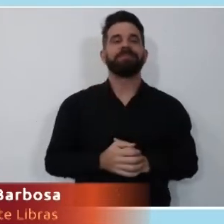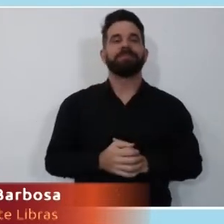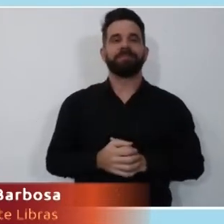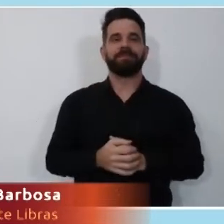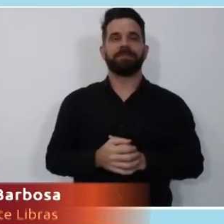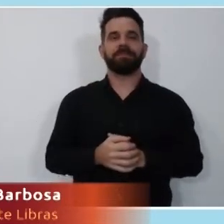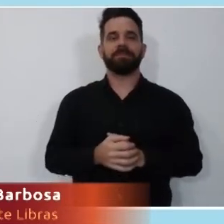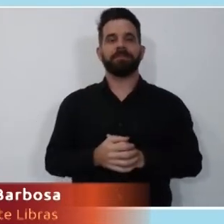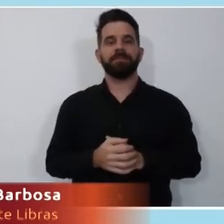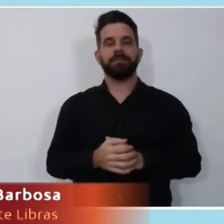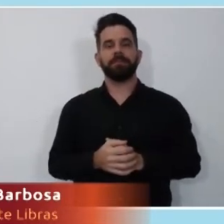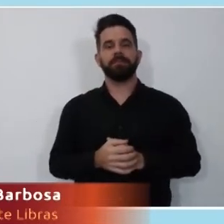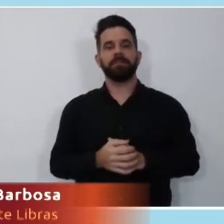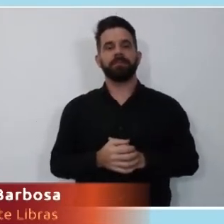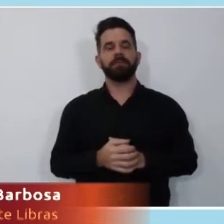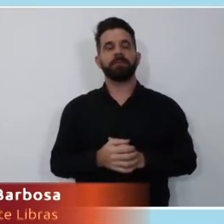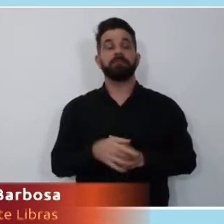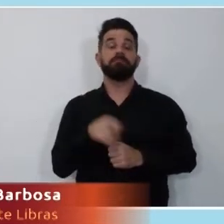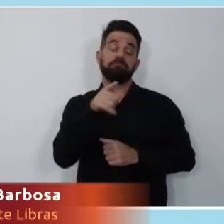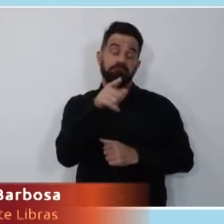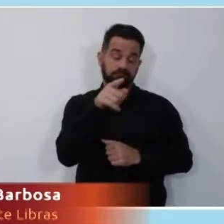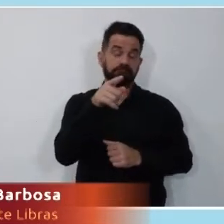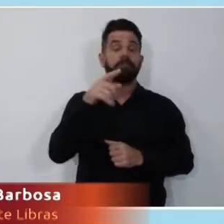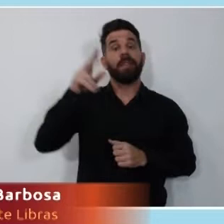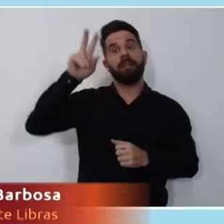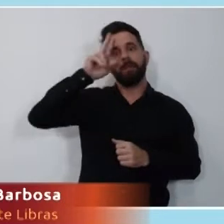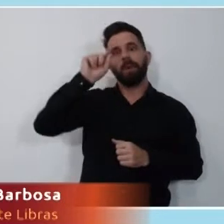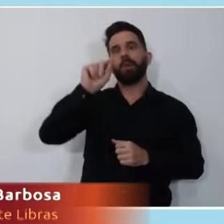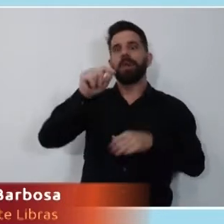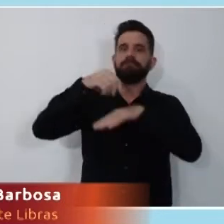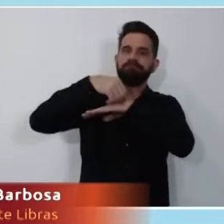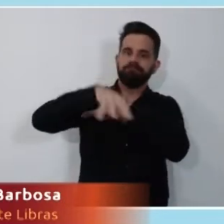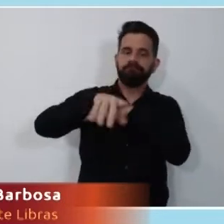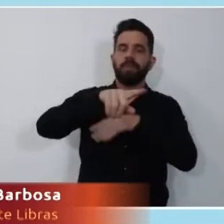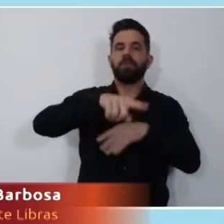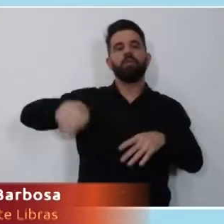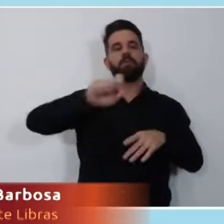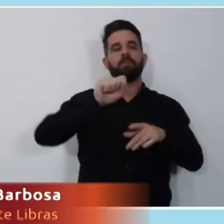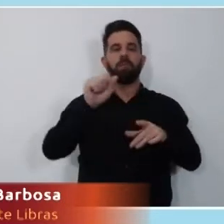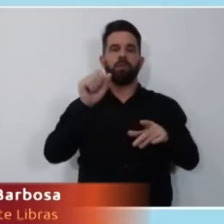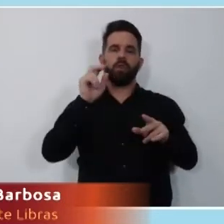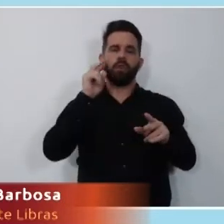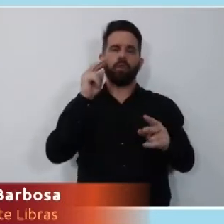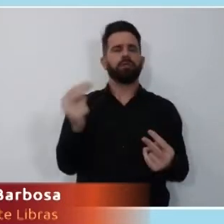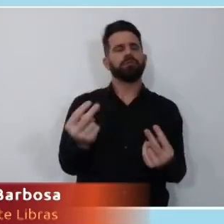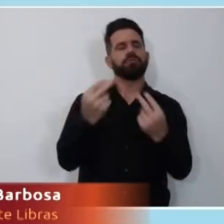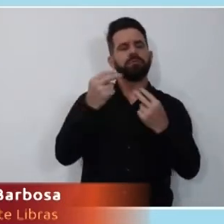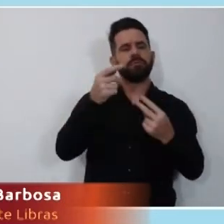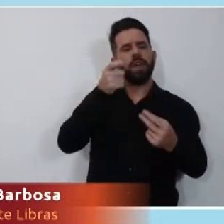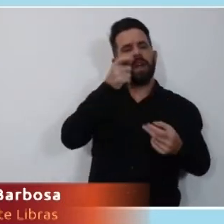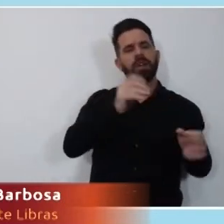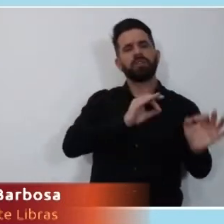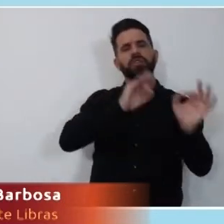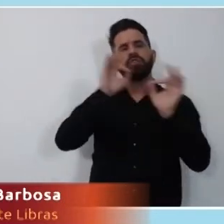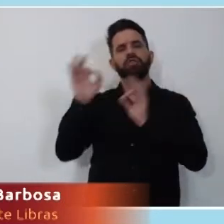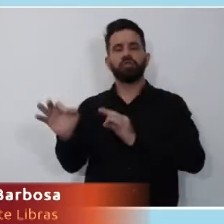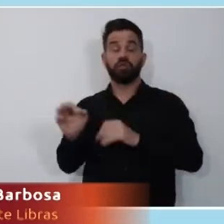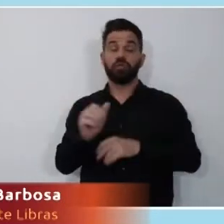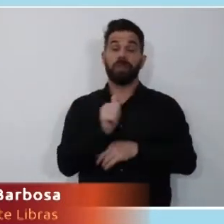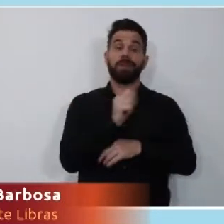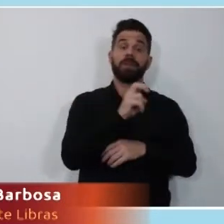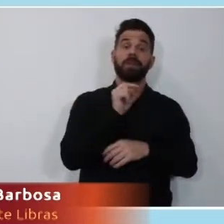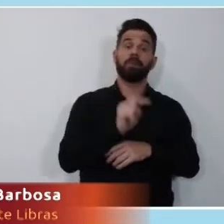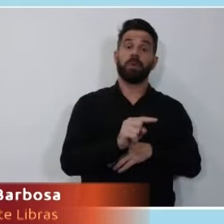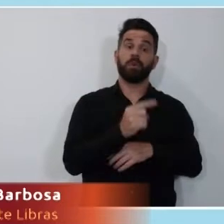Bom, lembrando que você pode assistir a TV UFG pelo canal 15.1 do Sinal Aberto, canal 21 da NET, também